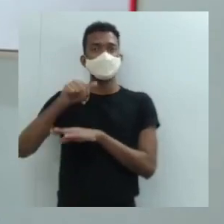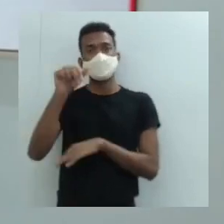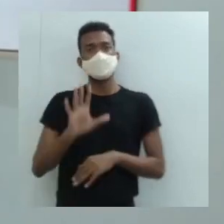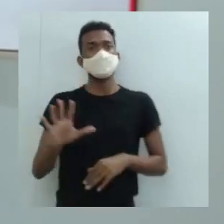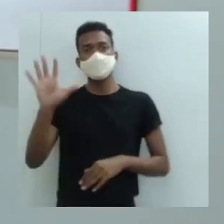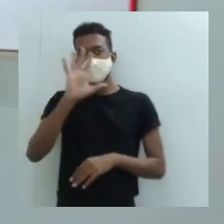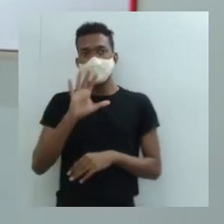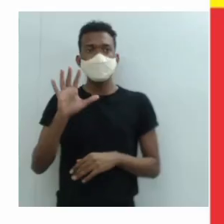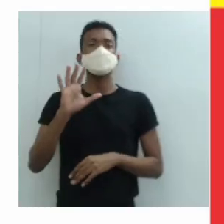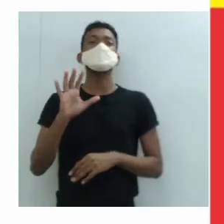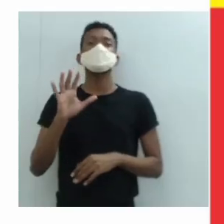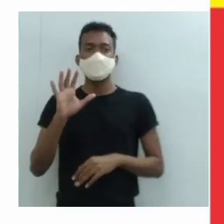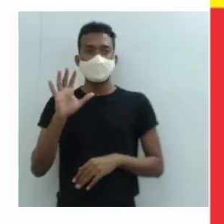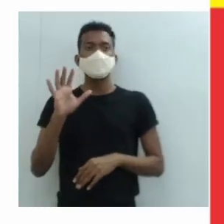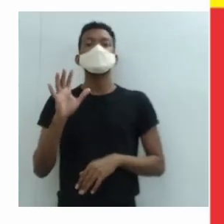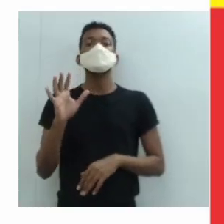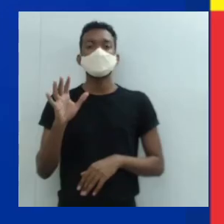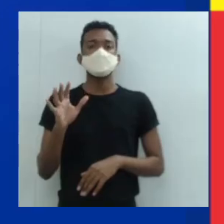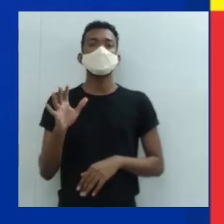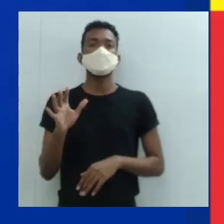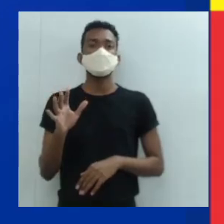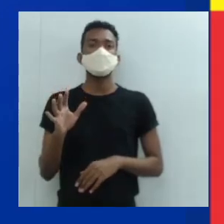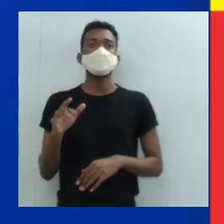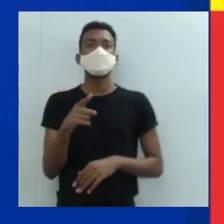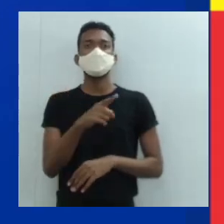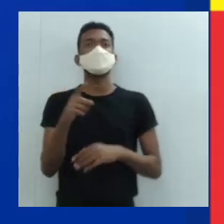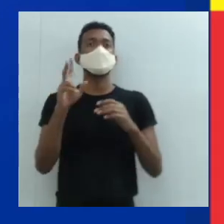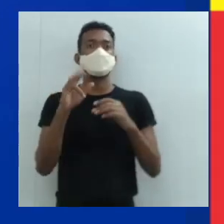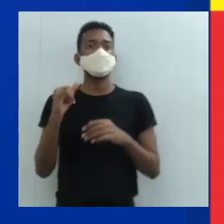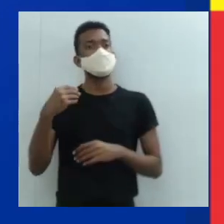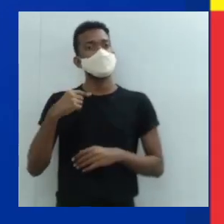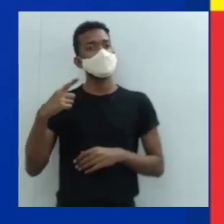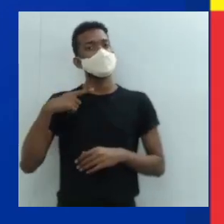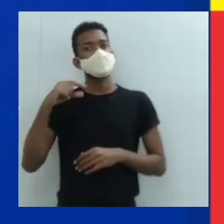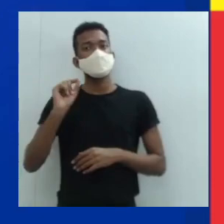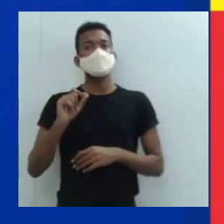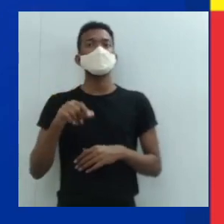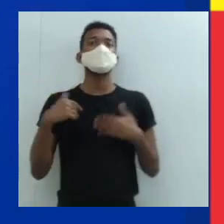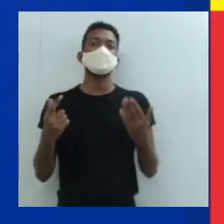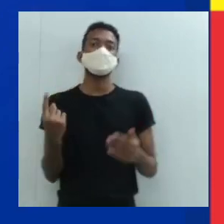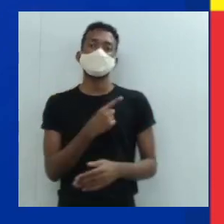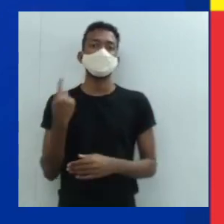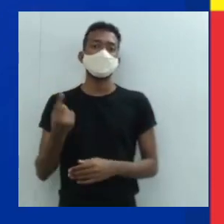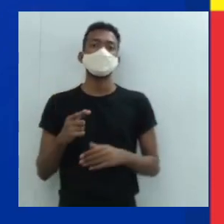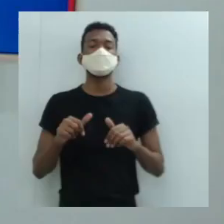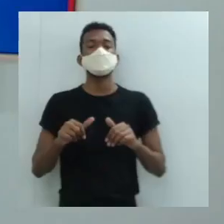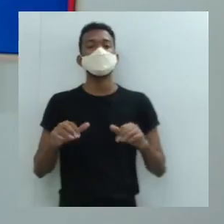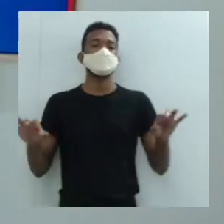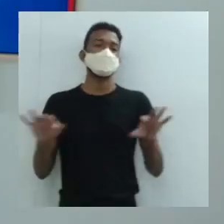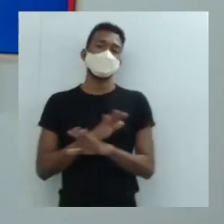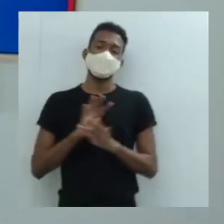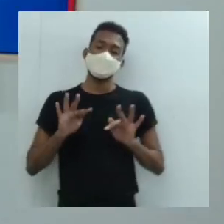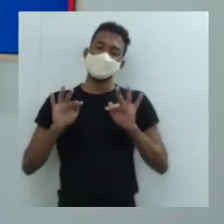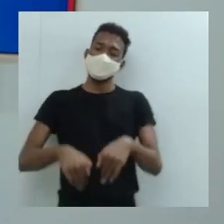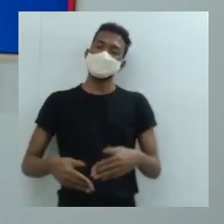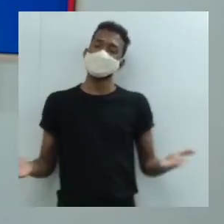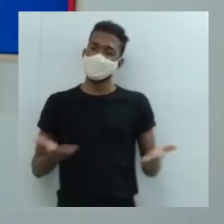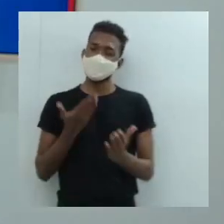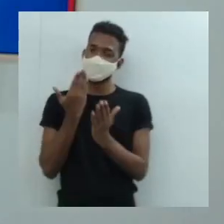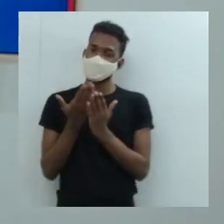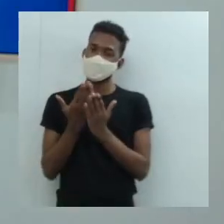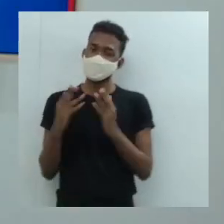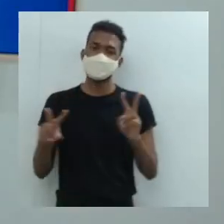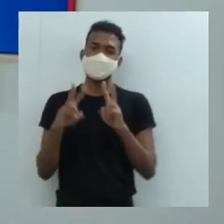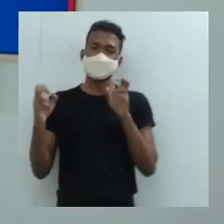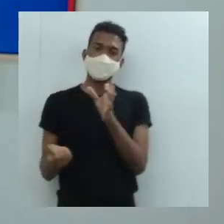nacionais, né, o absolutismo, né? Vocês vão ter aí. Então, a gente fica por aqui com essa aula, né, sobre a